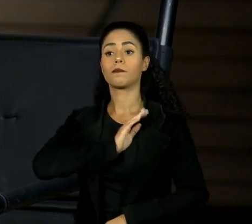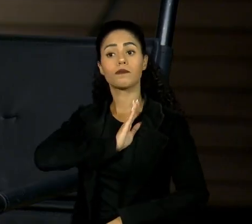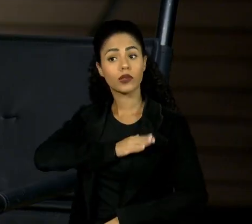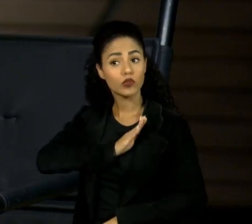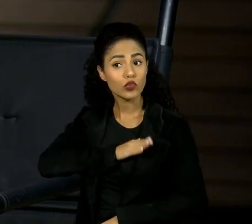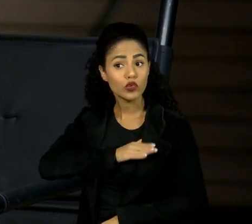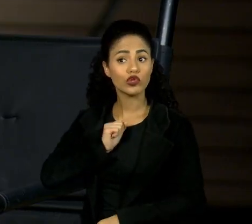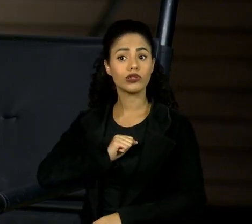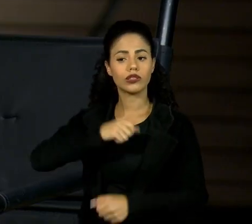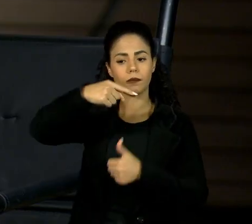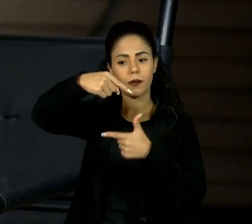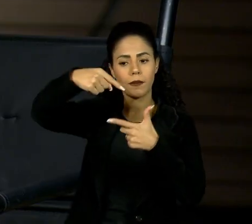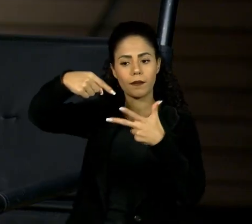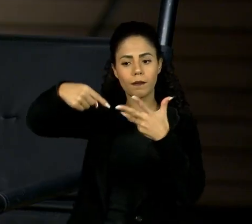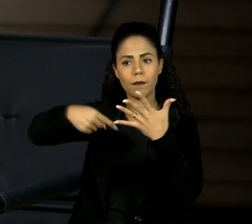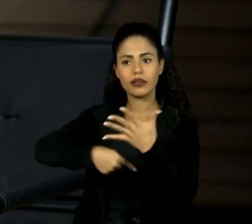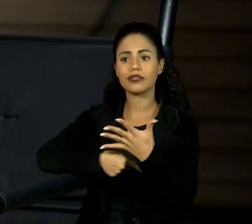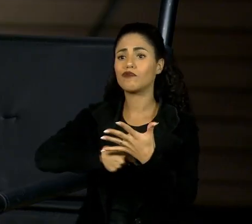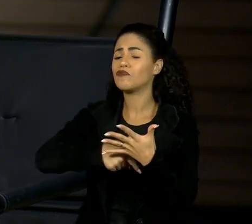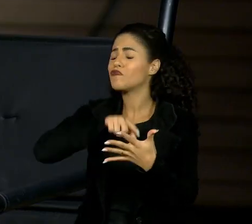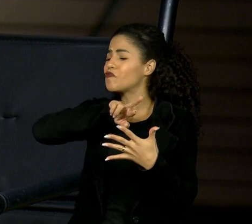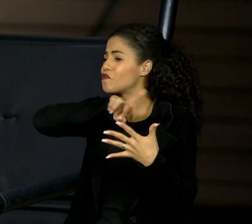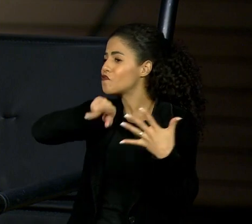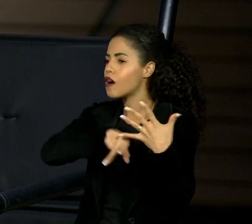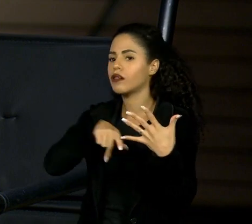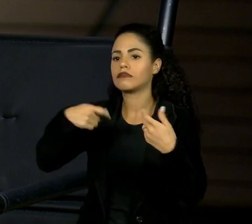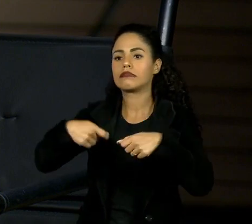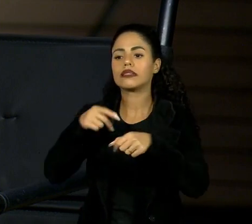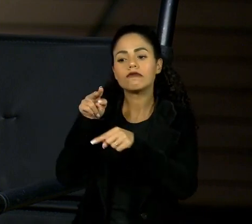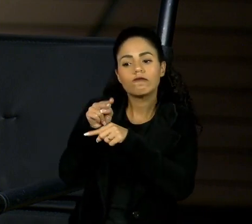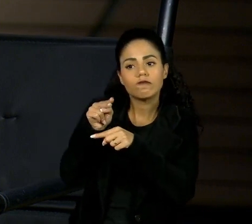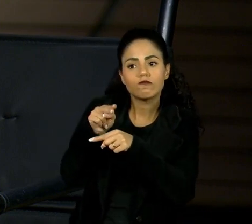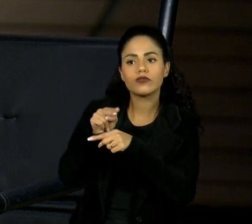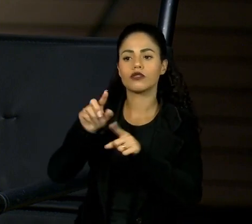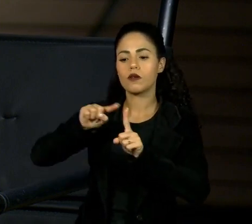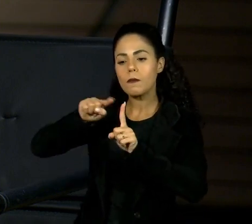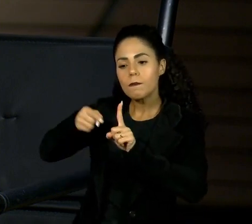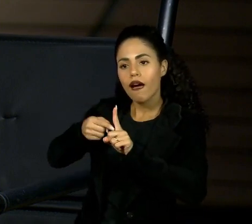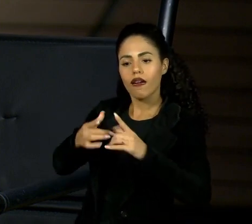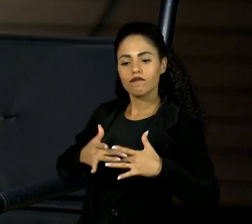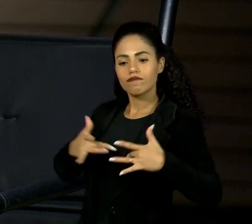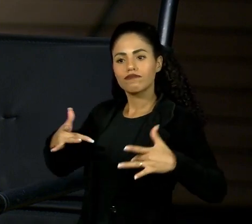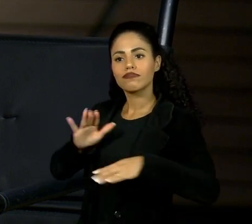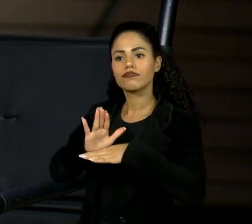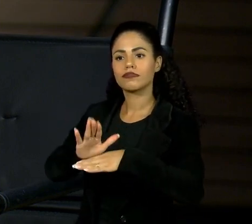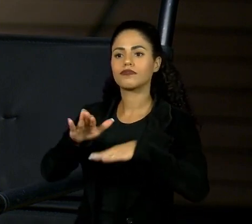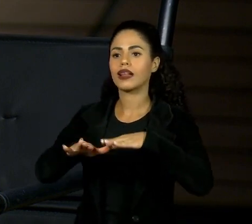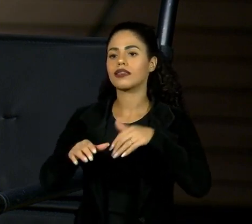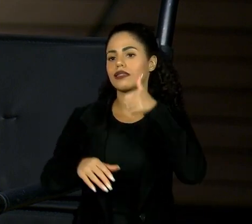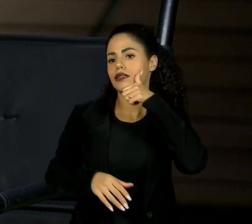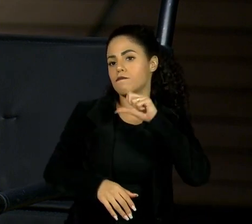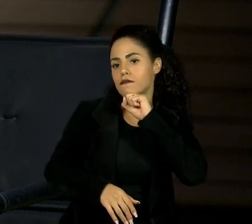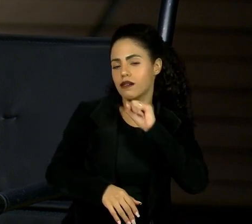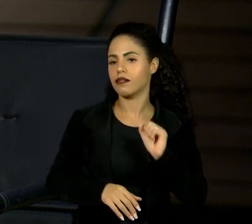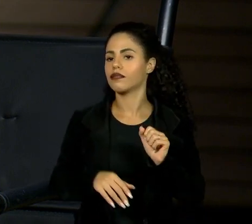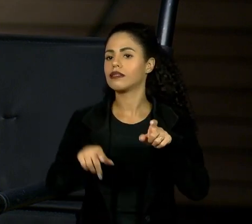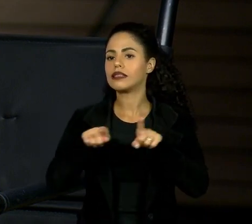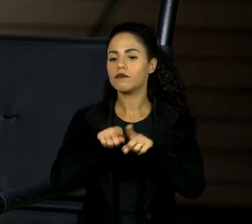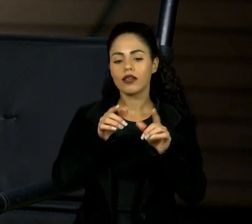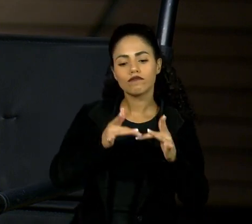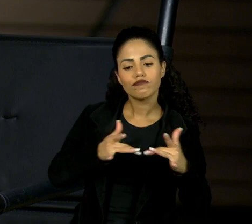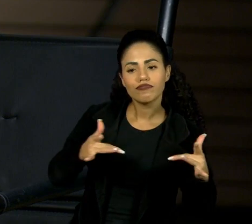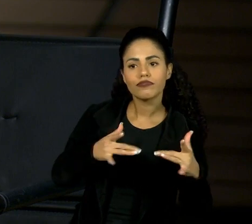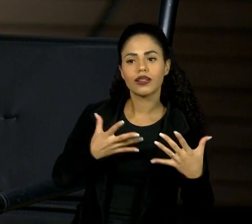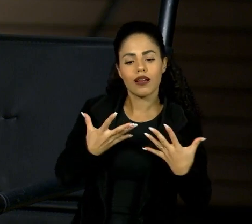cardiologista. Então, geralmente é um excesso de cuidado, porque muitas vezes, até para ser uma barriga solidária, a mãe de um deles se dispõe,